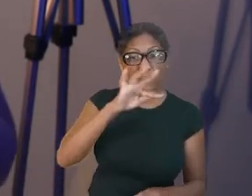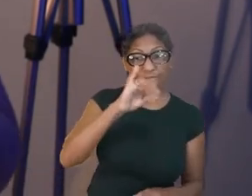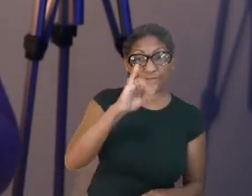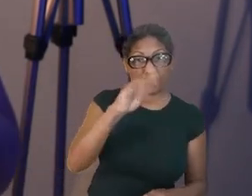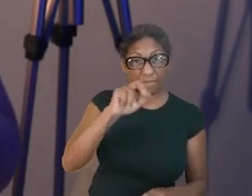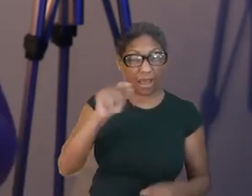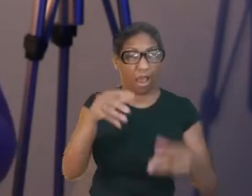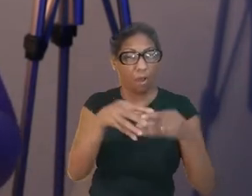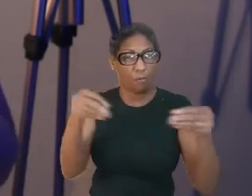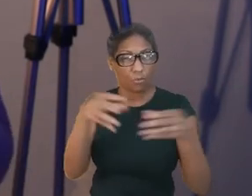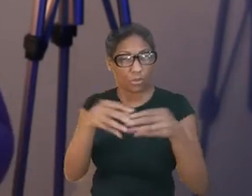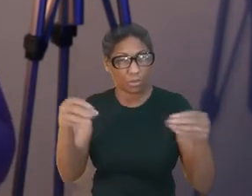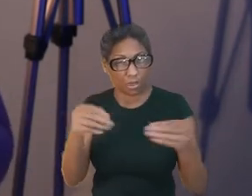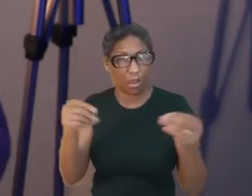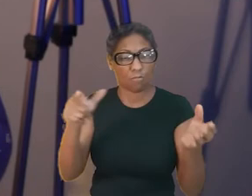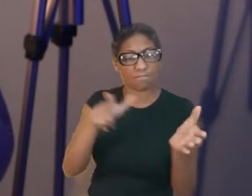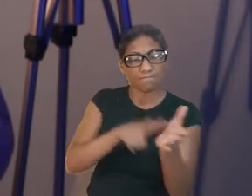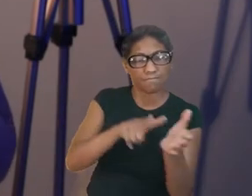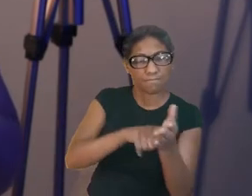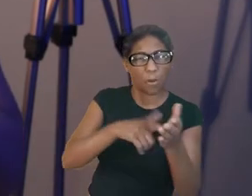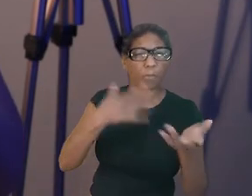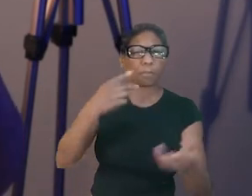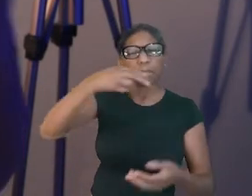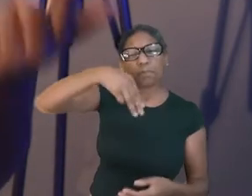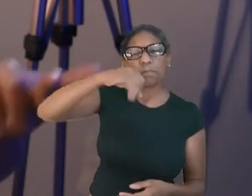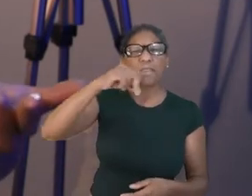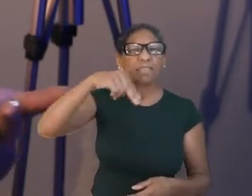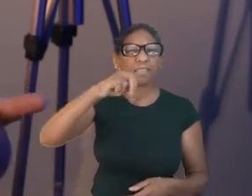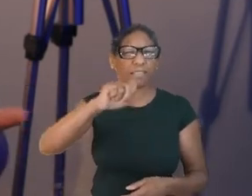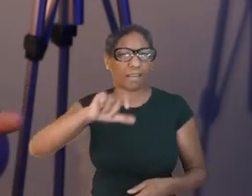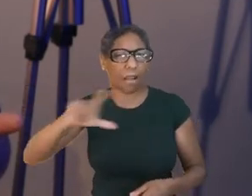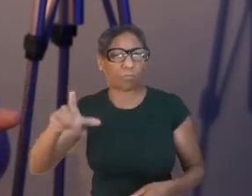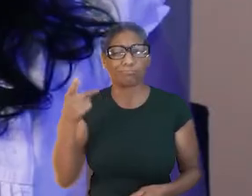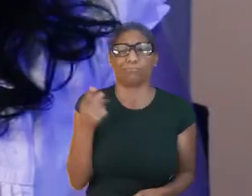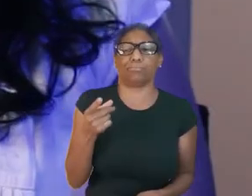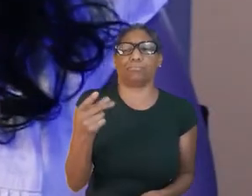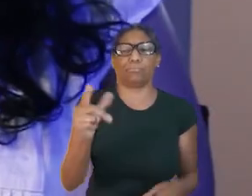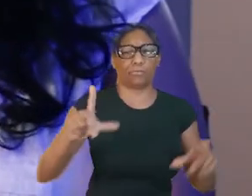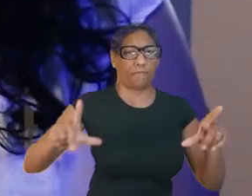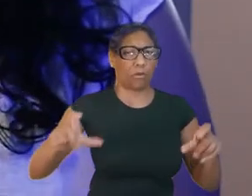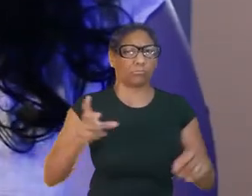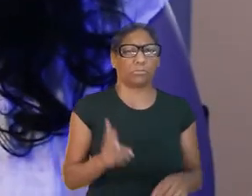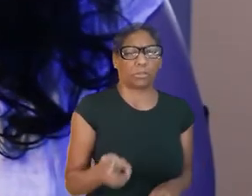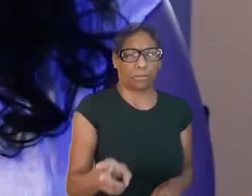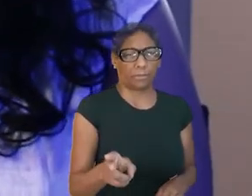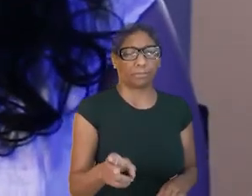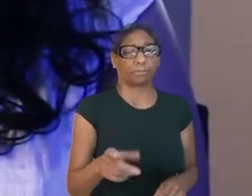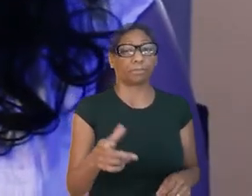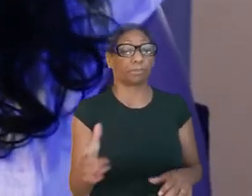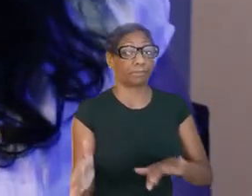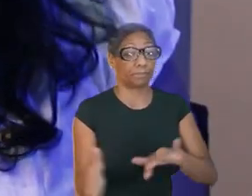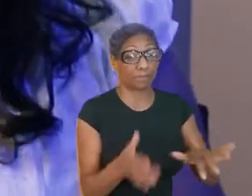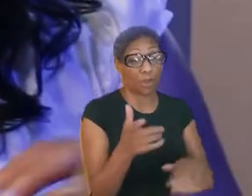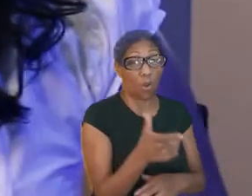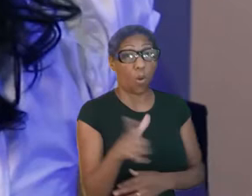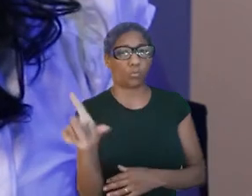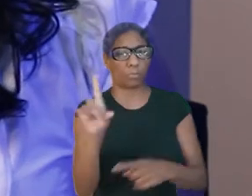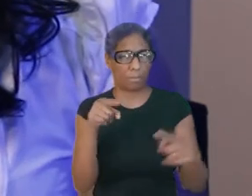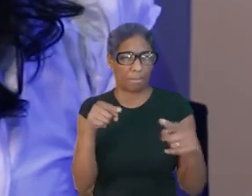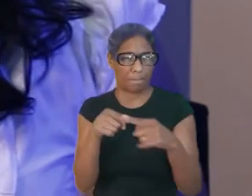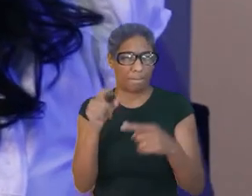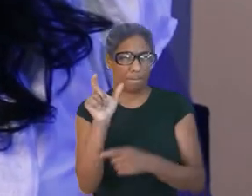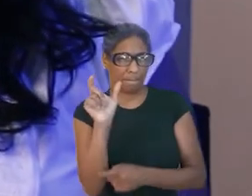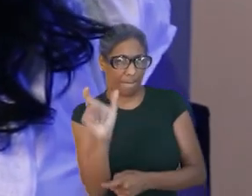algodão, impresso em pigmento mineral e tem uma longa durabilidade. E a outra aplicação desse termo, e que também